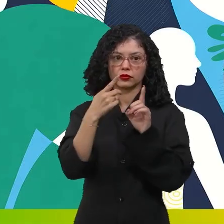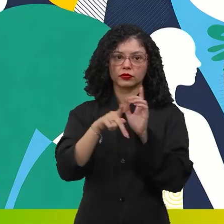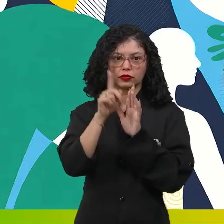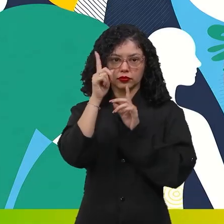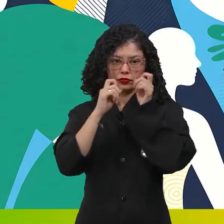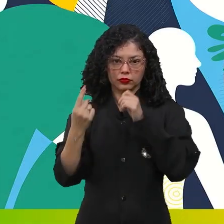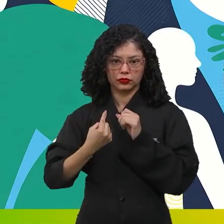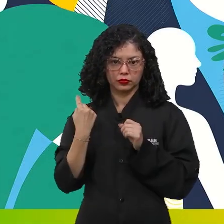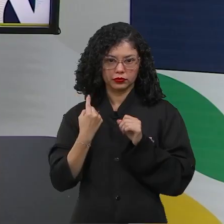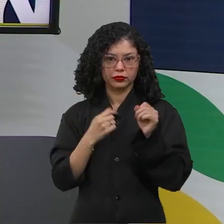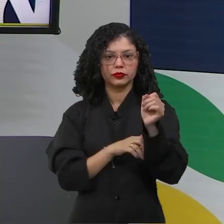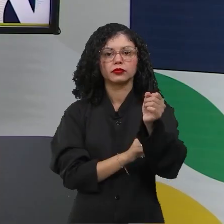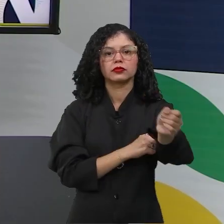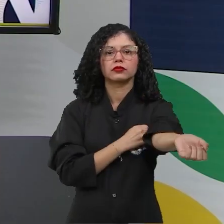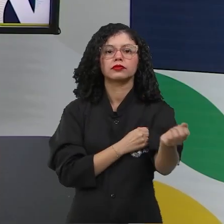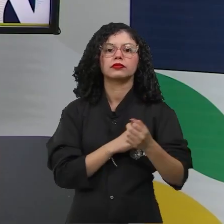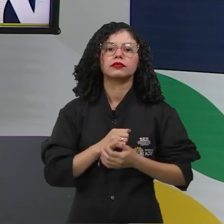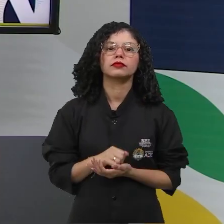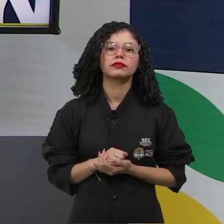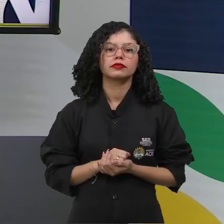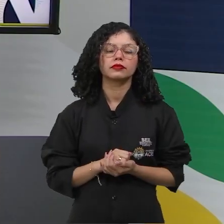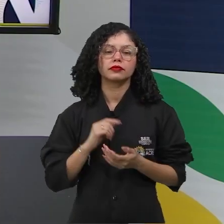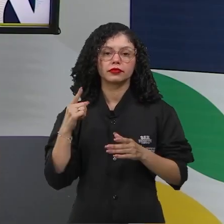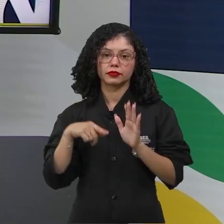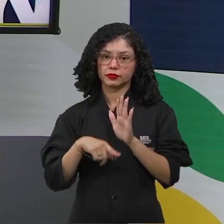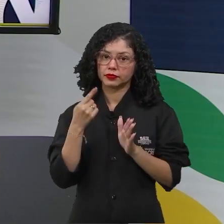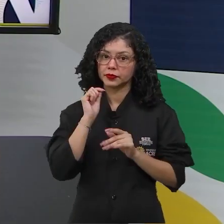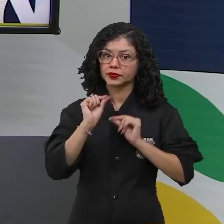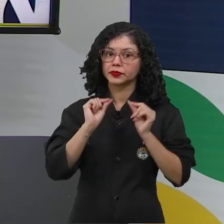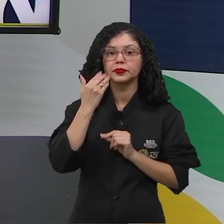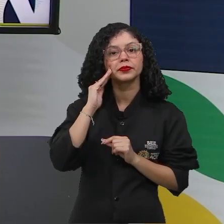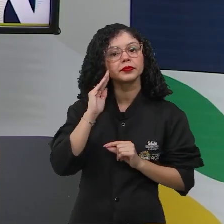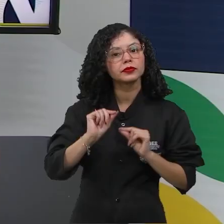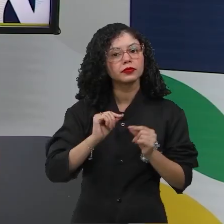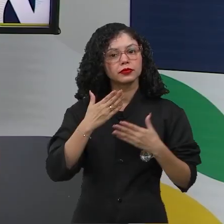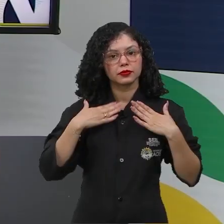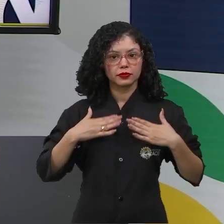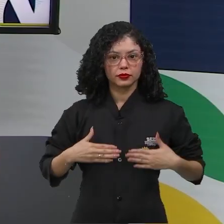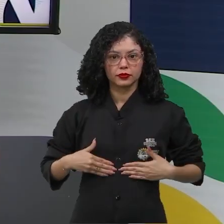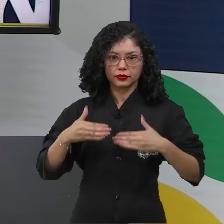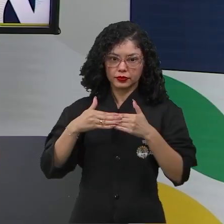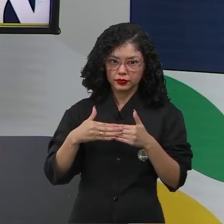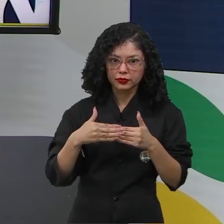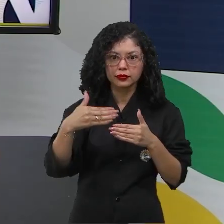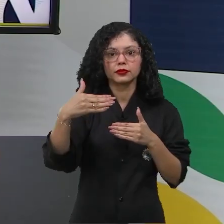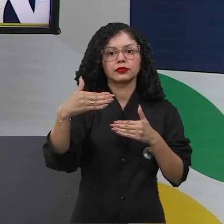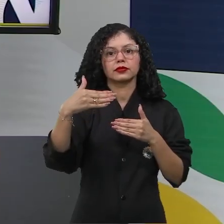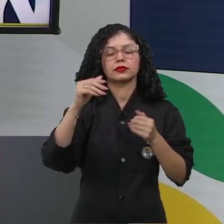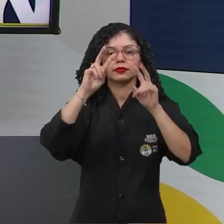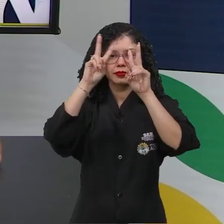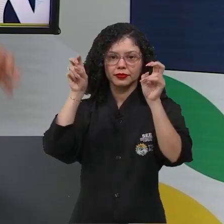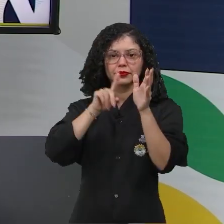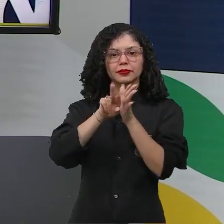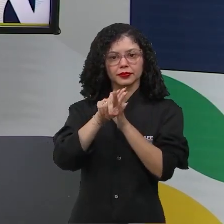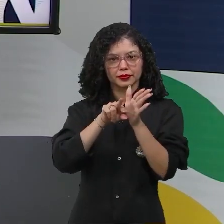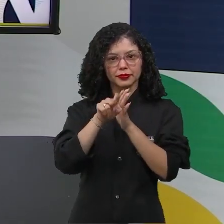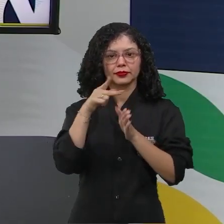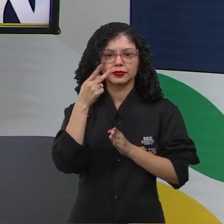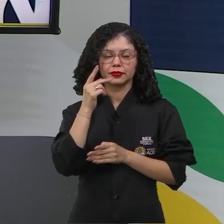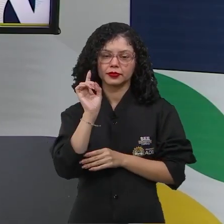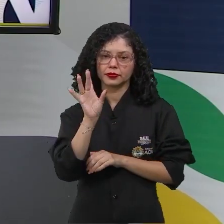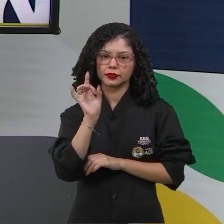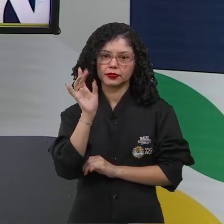e expressão individual. Então, primeiro adendo é entender que o corpo vai além do seu aspecto biológico. A gente não está